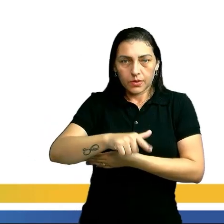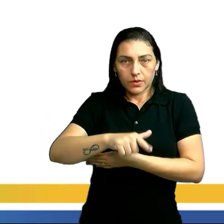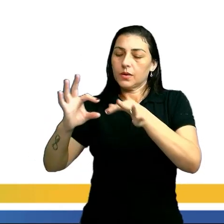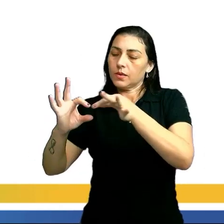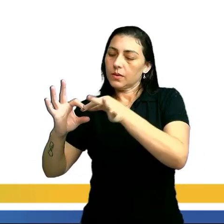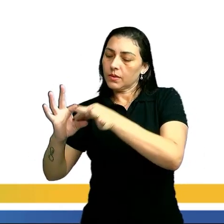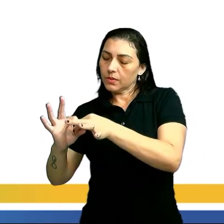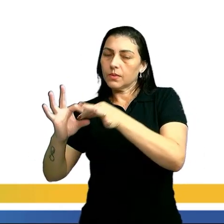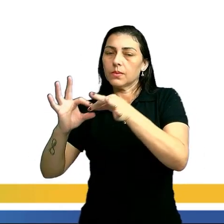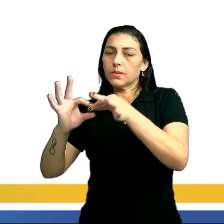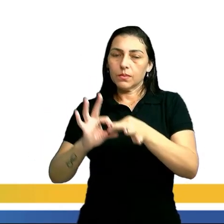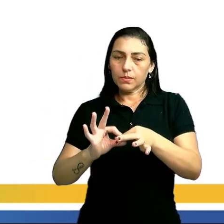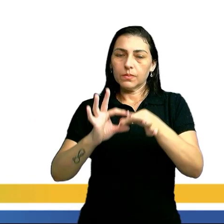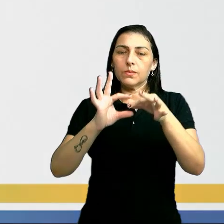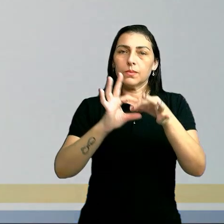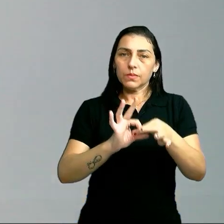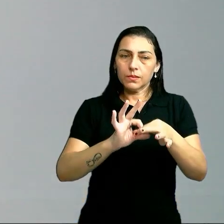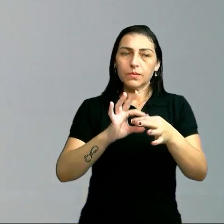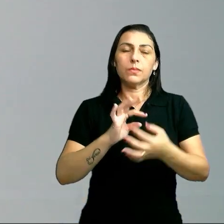monômero, correto?